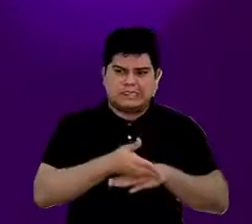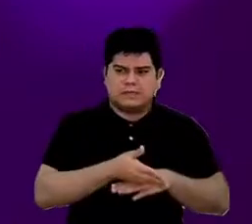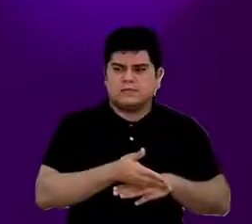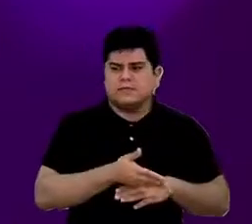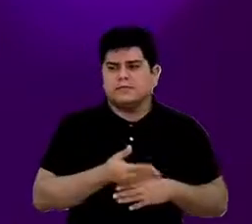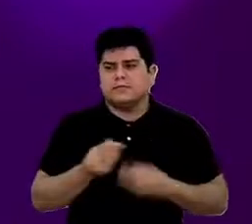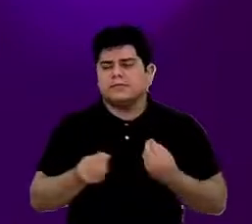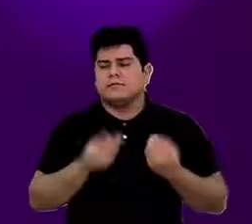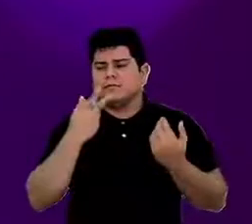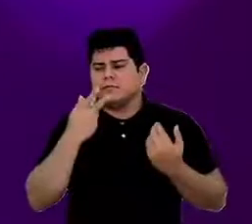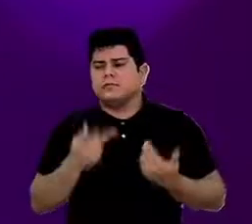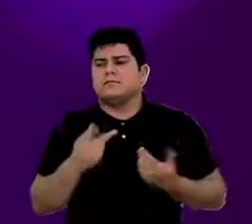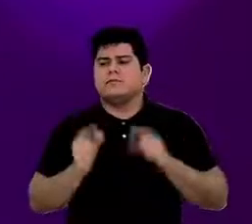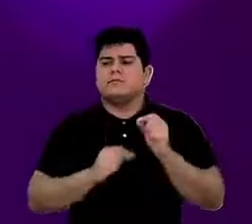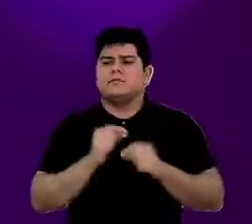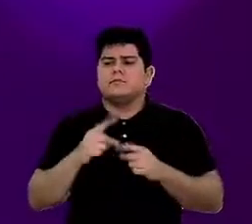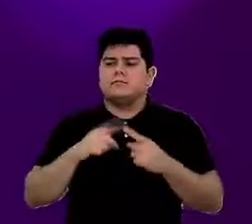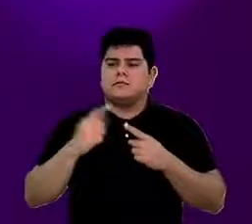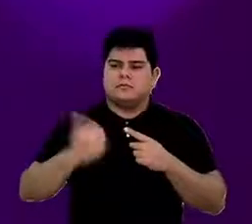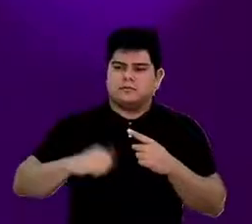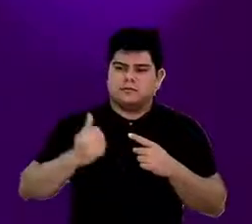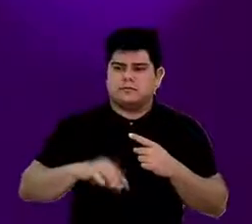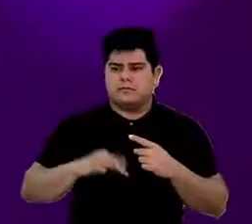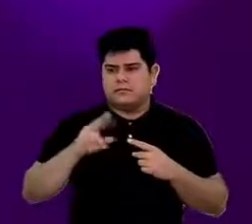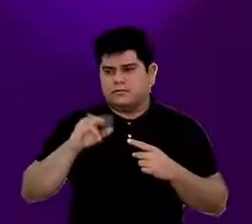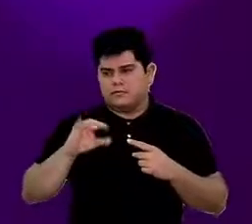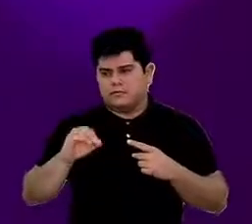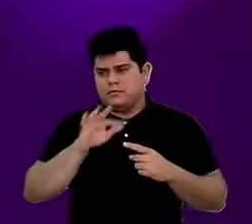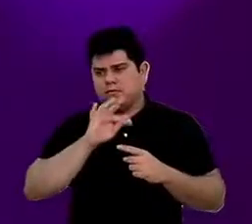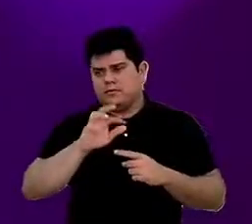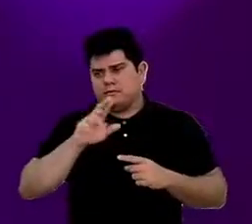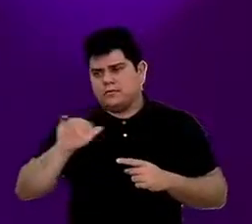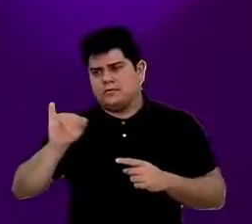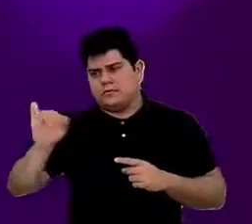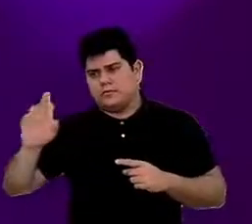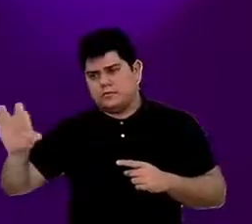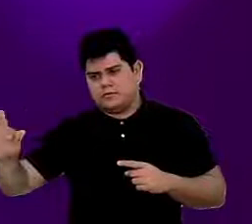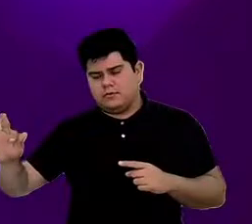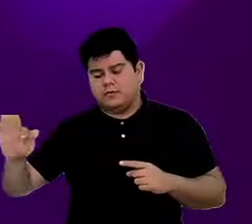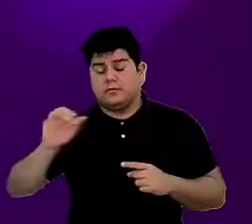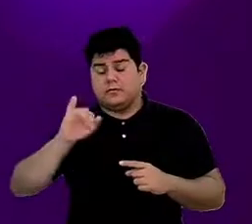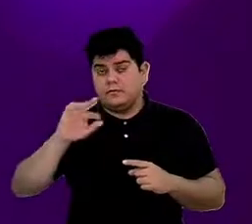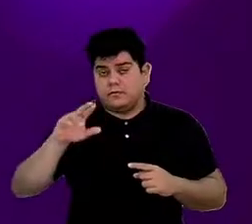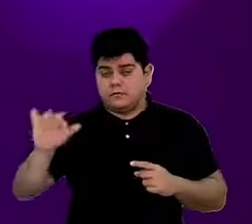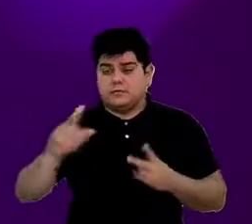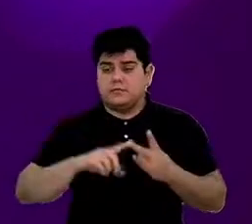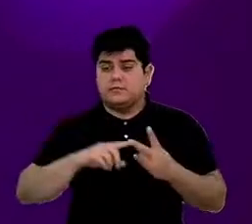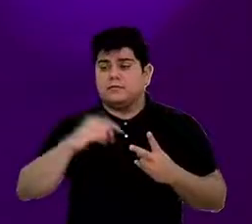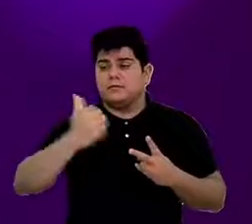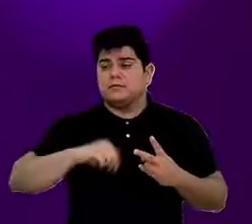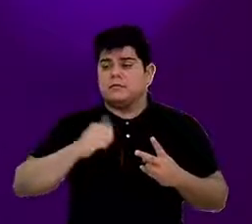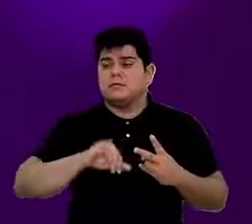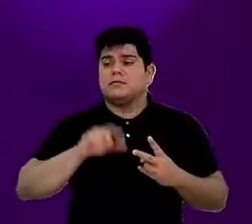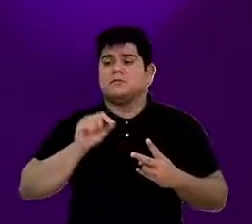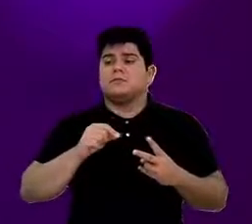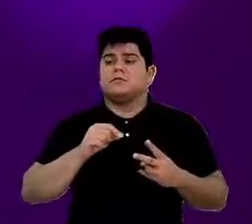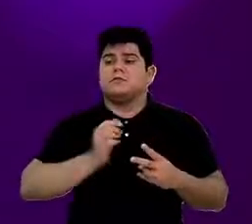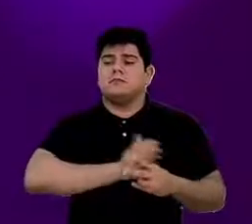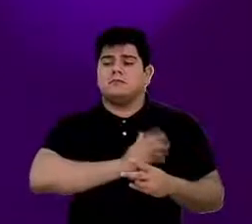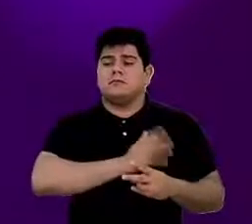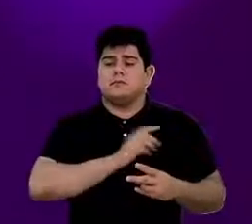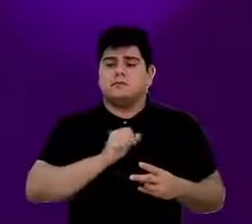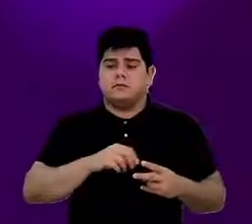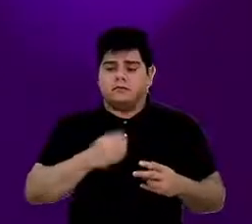falar de 2 métodos, um de avaliação funcional, o FFR e o IFR, e os métodos de avaliação anatômica intravascular, que é o ultrassom